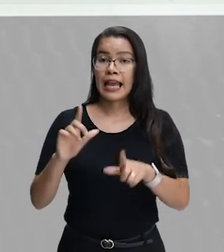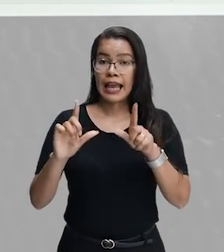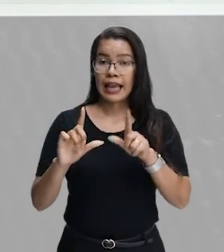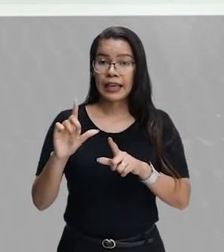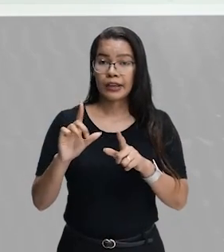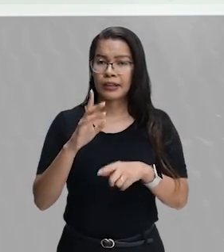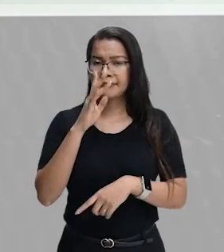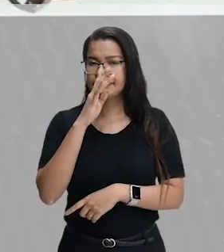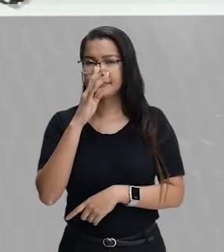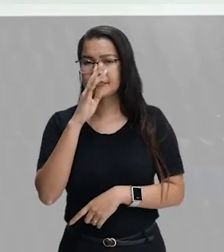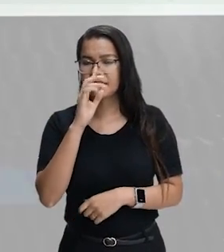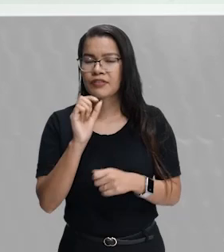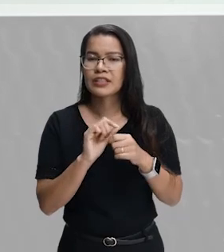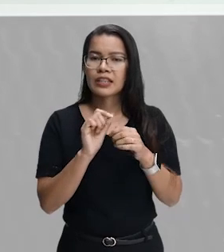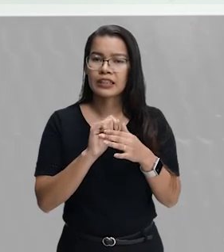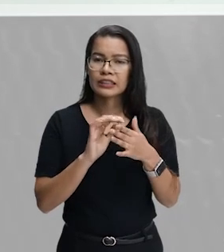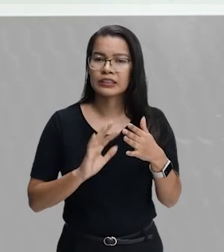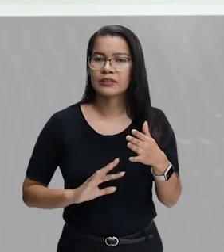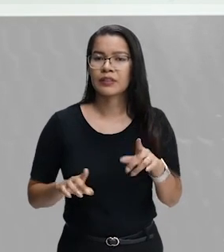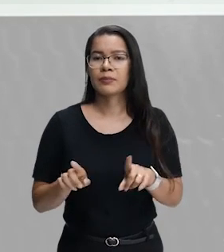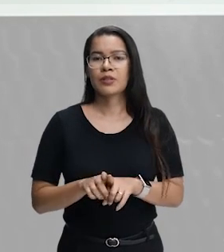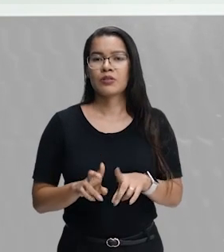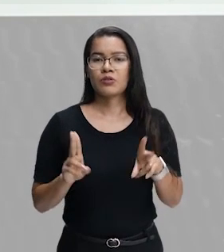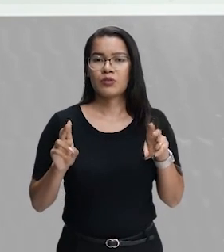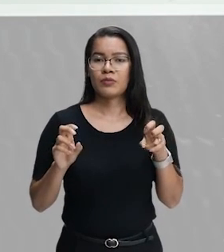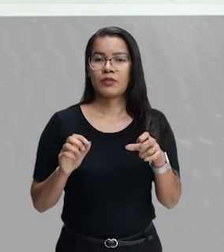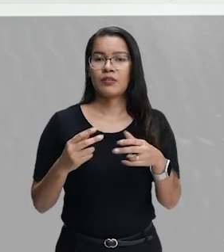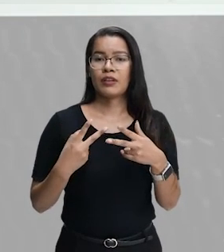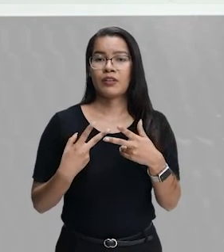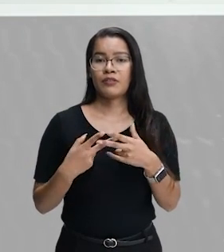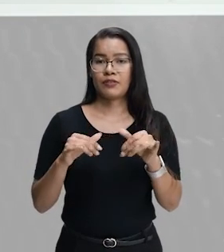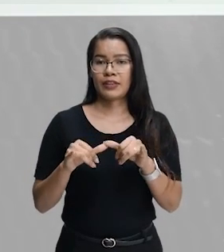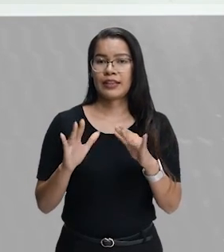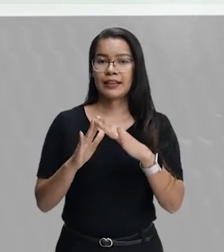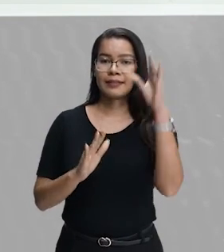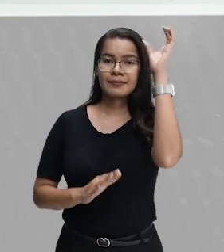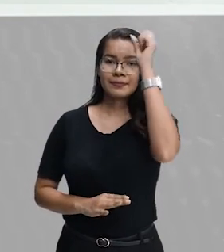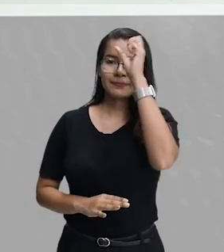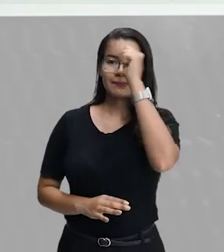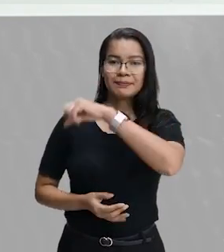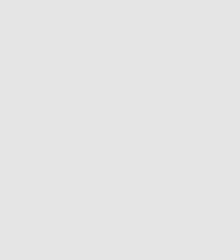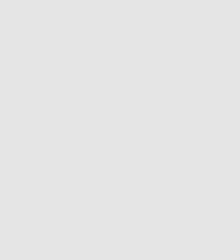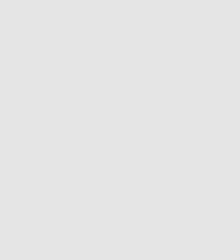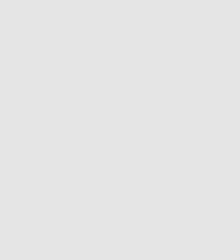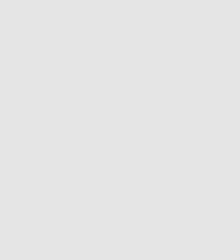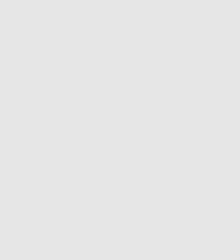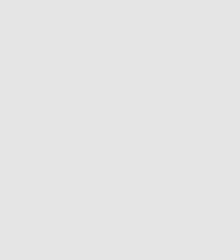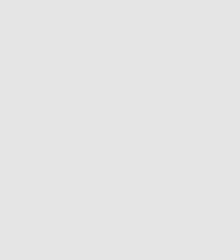próximos vídeos, vamos fazer exercícios sobre isso aí, já sabe, hashtag fica em casa aprendendo.